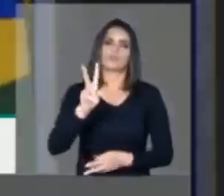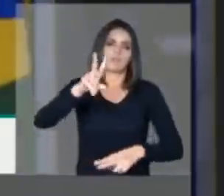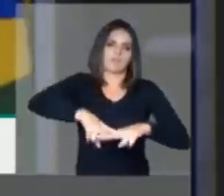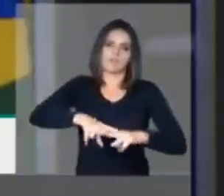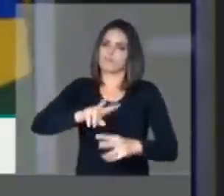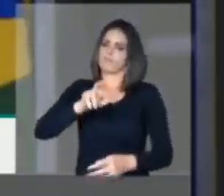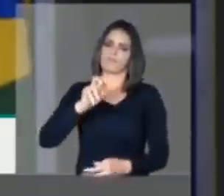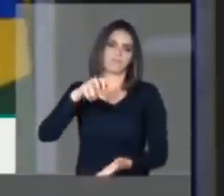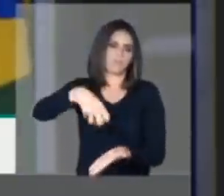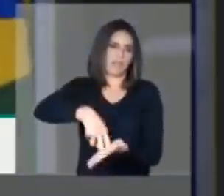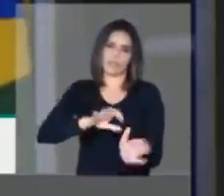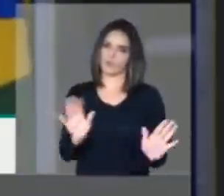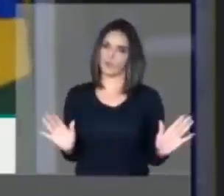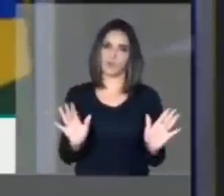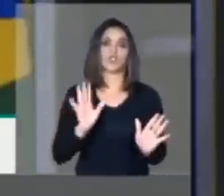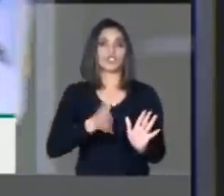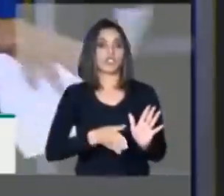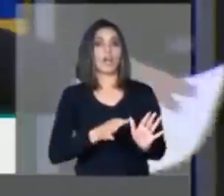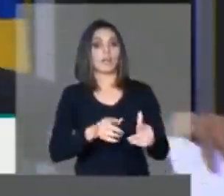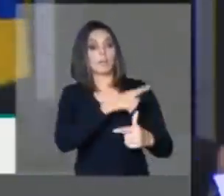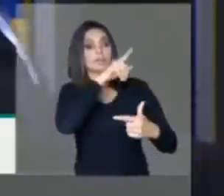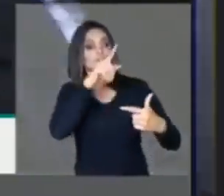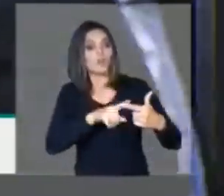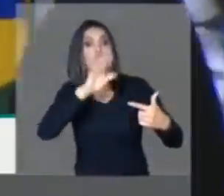vez julgada a matéria fática e transitada e julgada a matéria